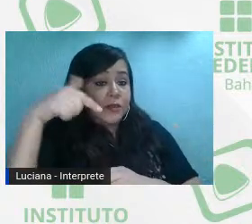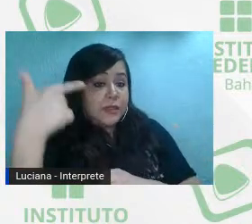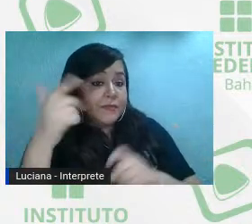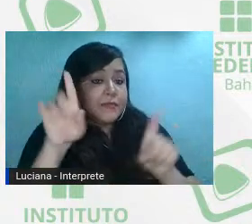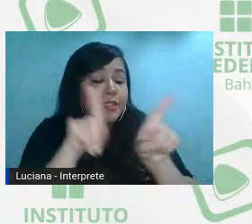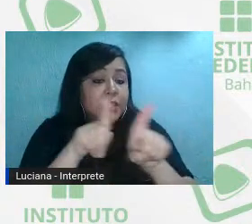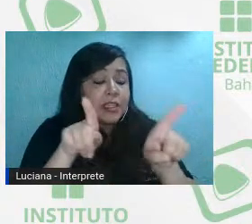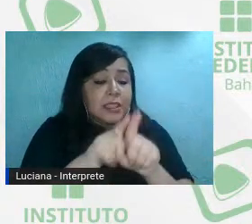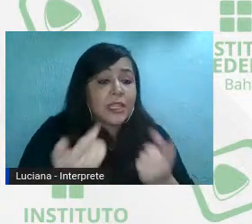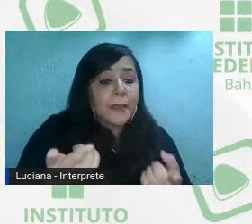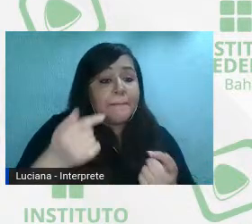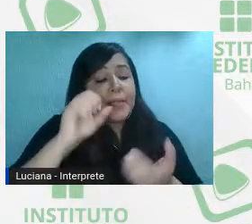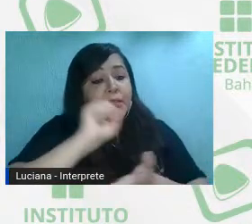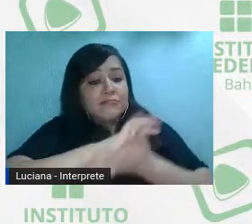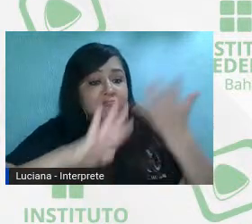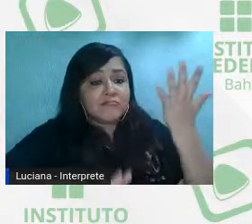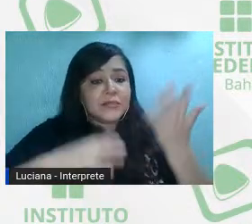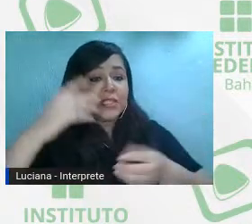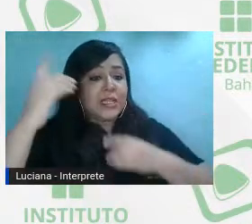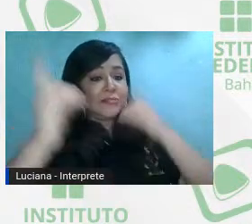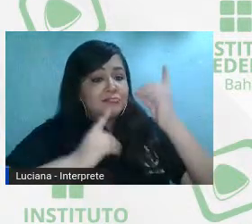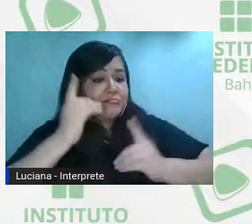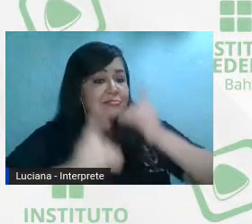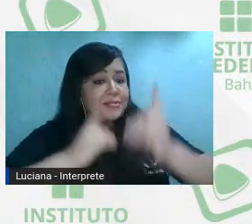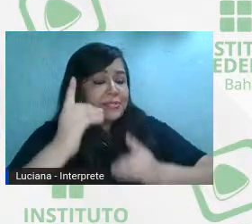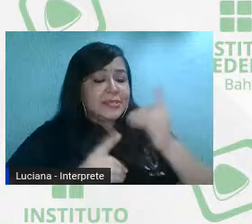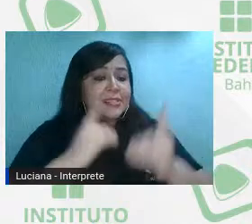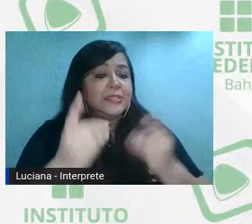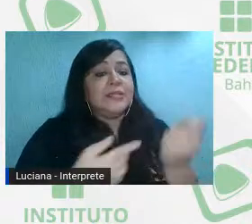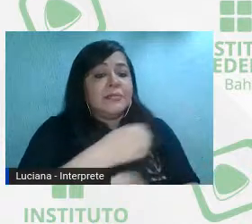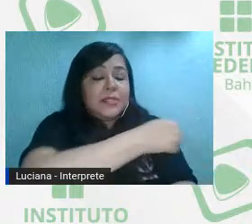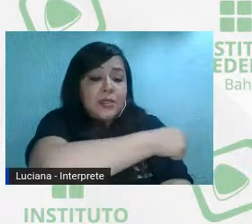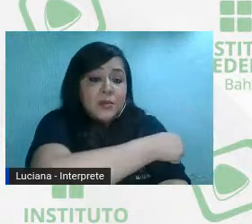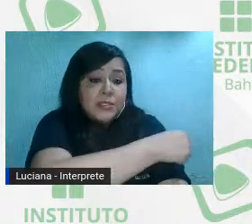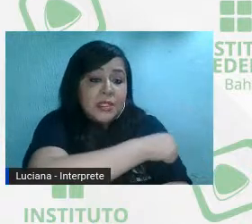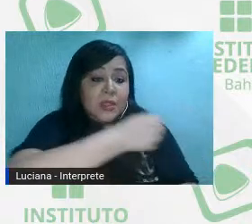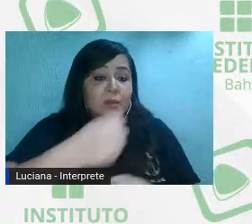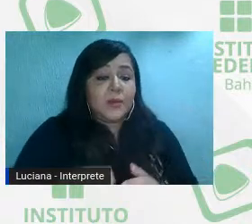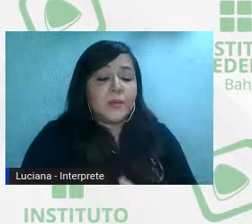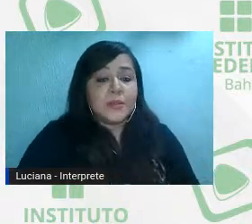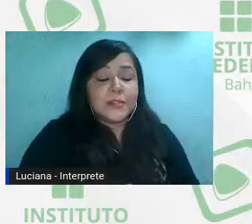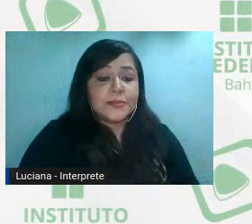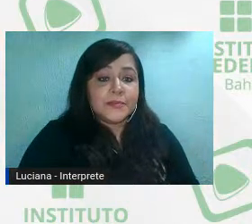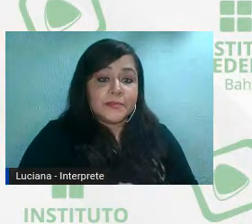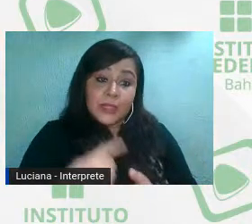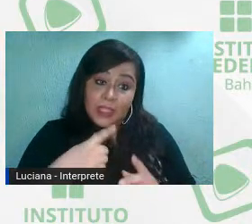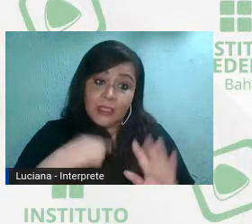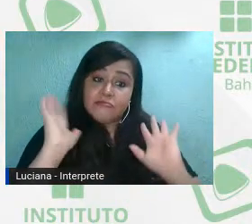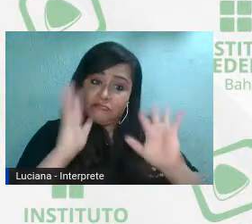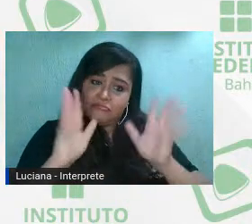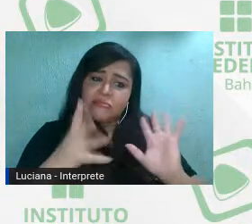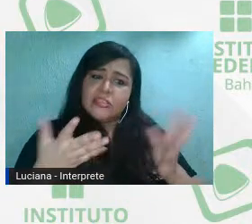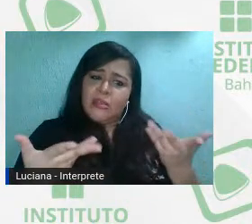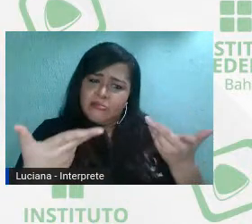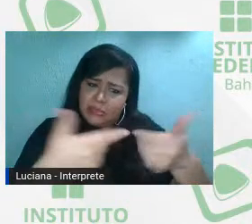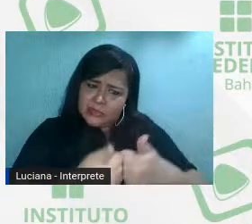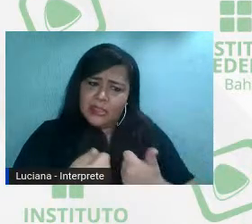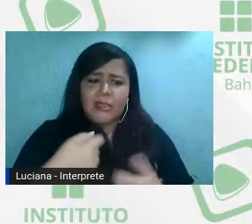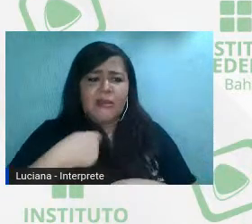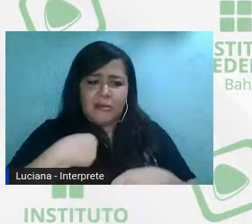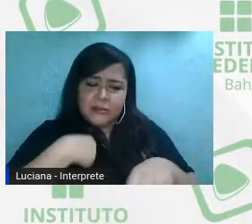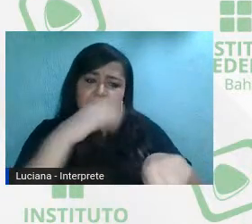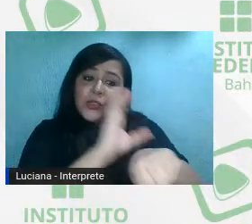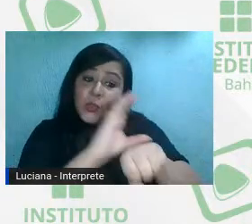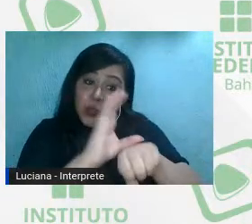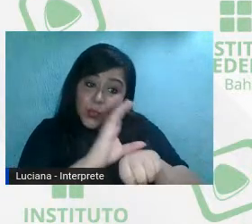mais interativas entre os alunos, né? Como eu sou qualificado, pois realizei um curso,